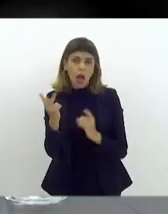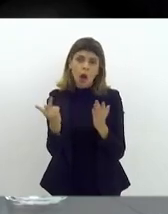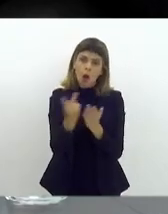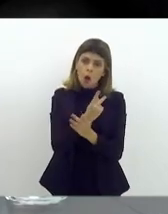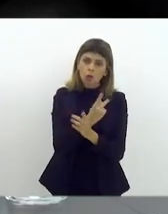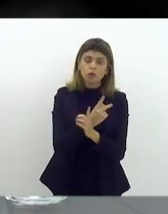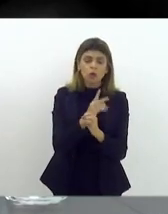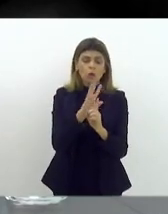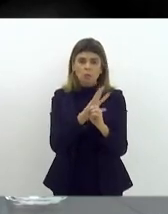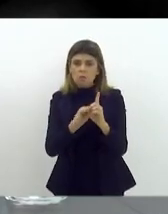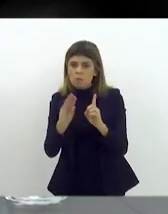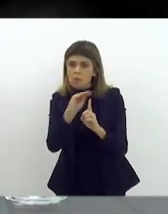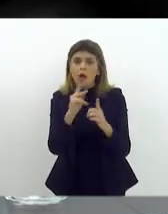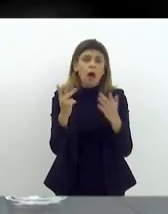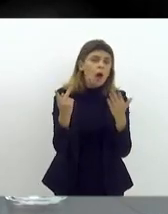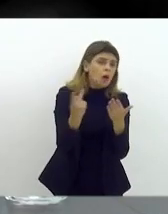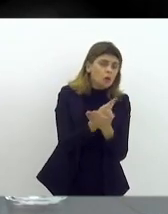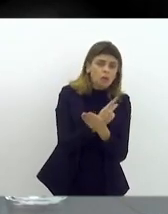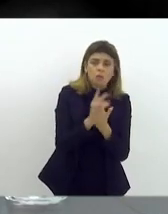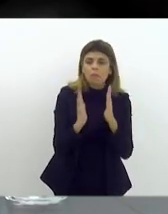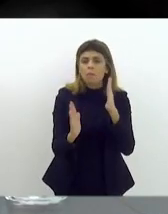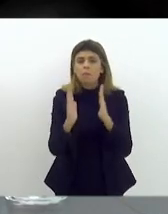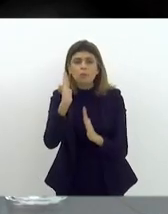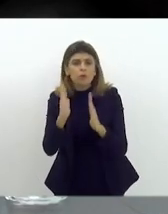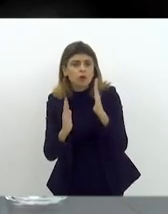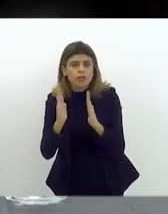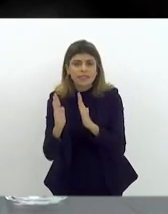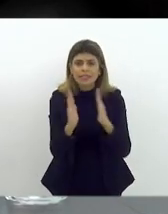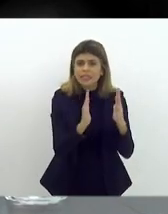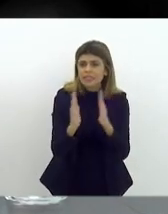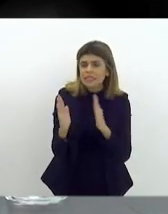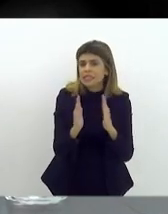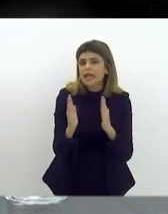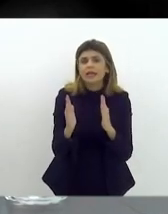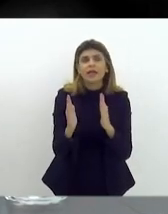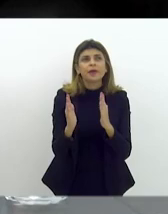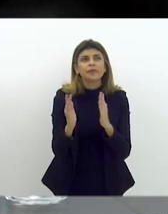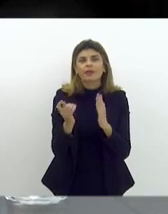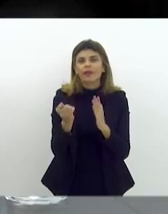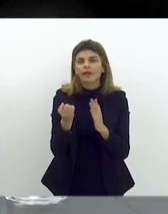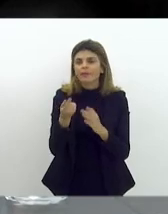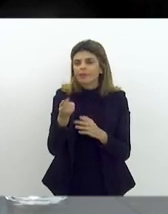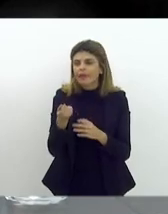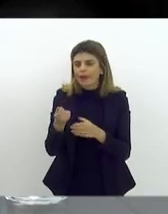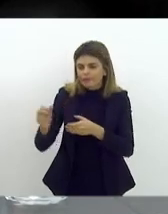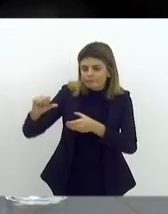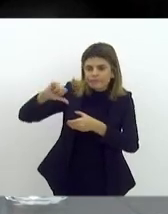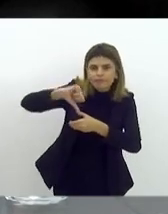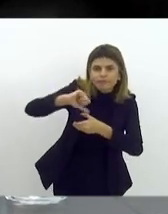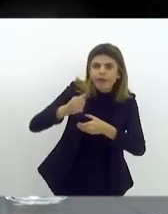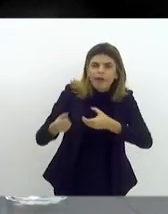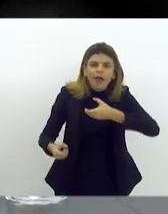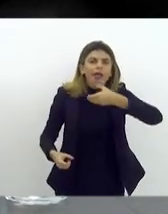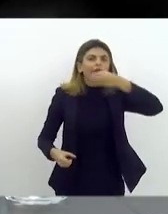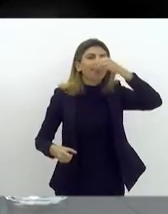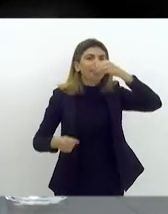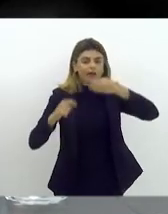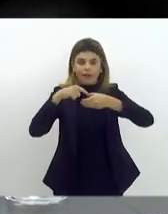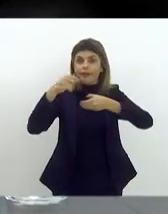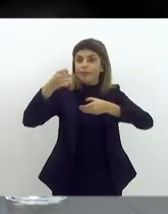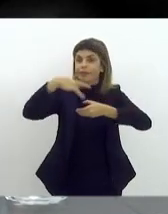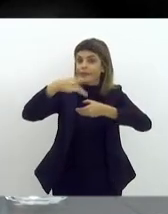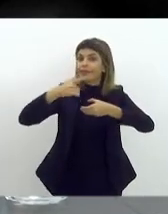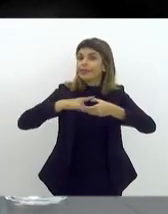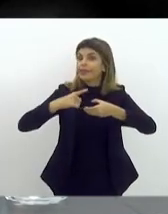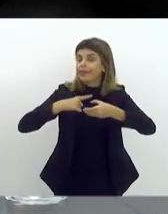foi submetida a um processo de drogadição né inserir alguma droga na sua bebida ou ainda